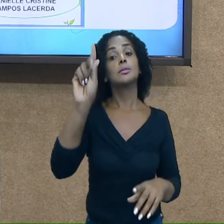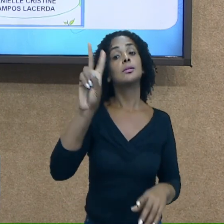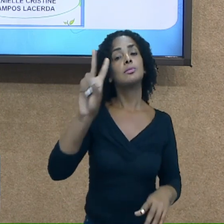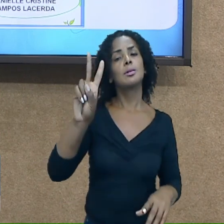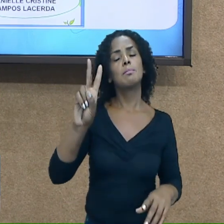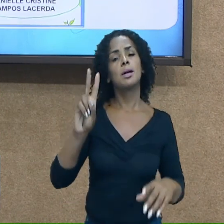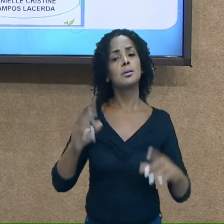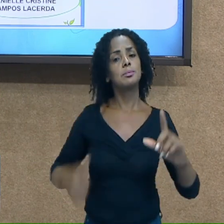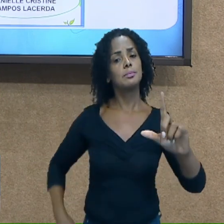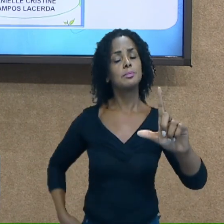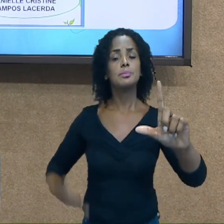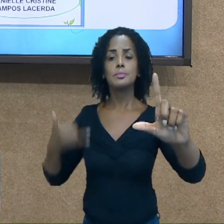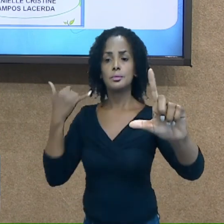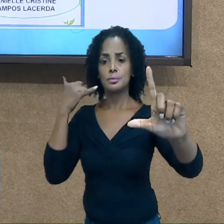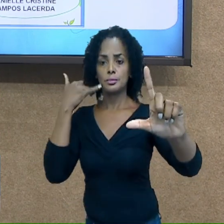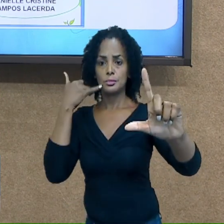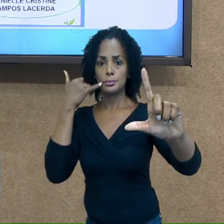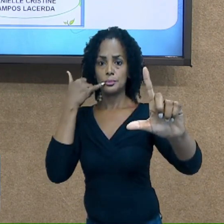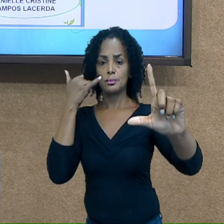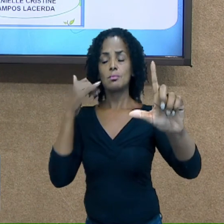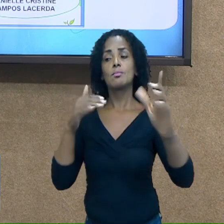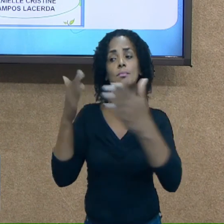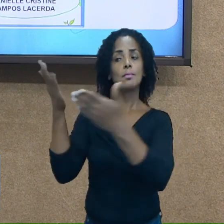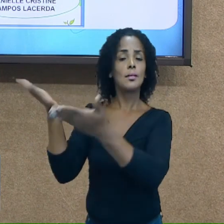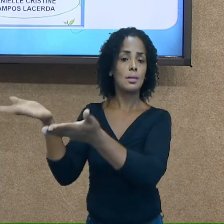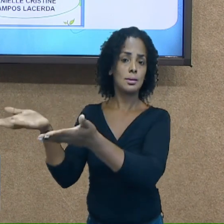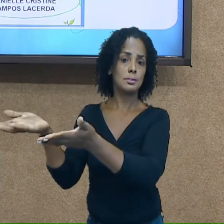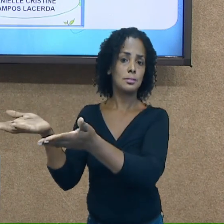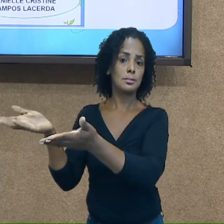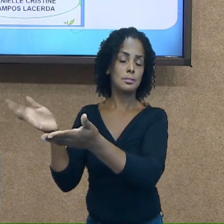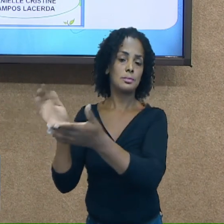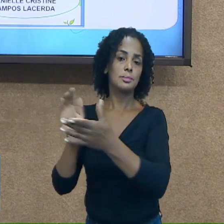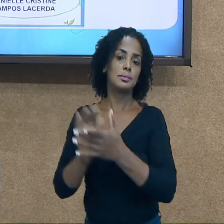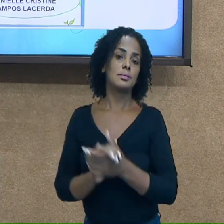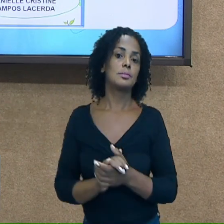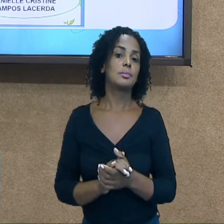apontar a câmera do seu celular para a imagem que aparece